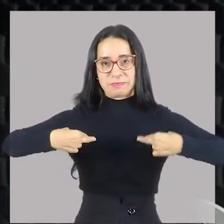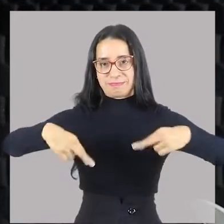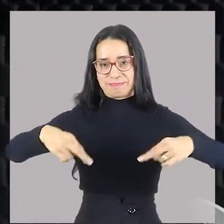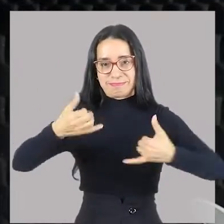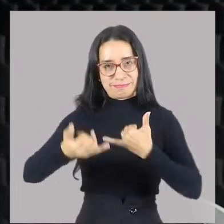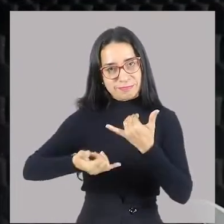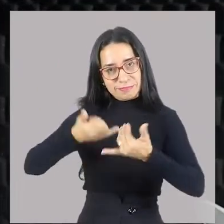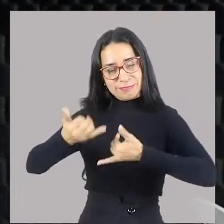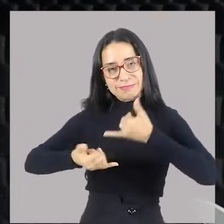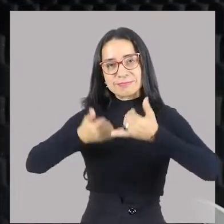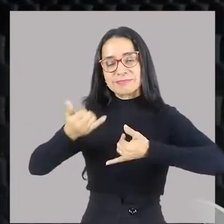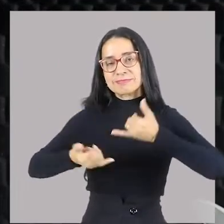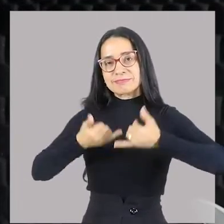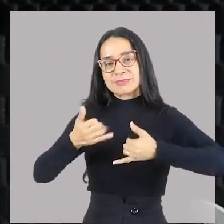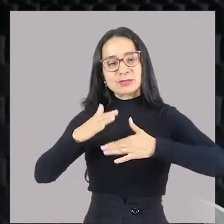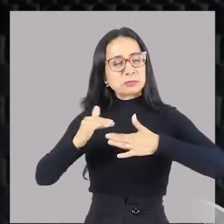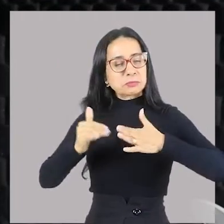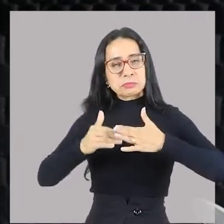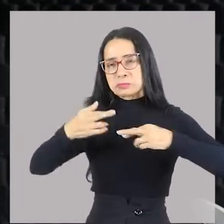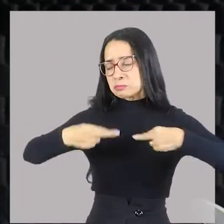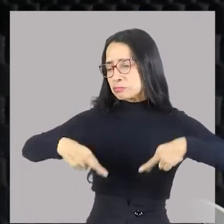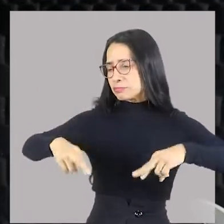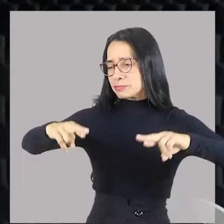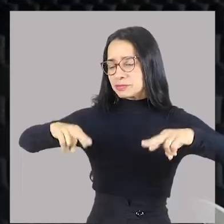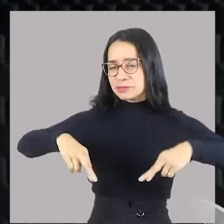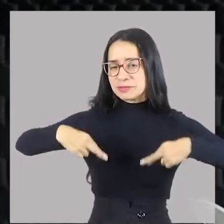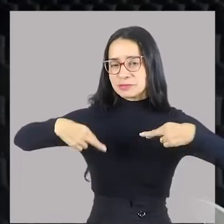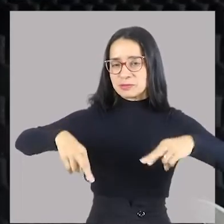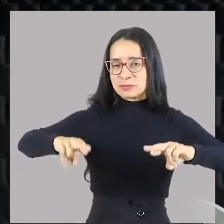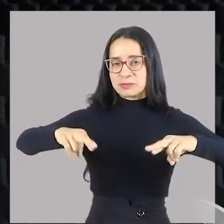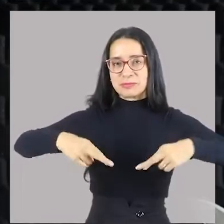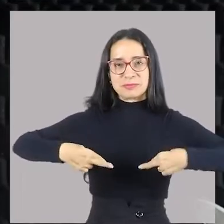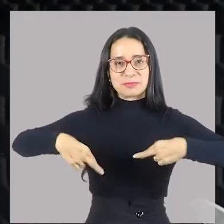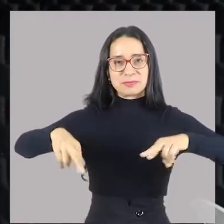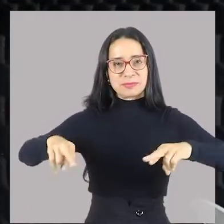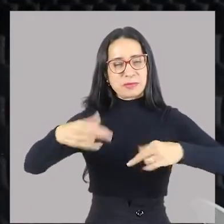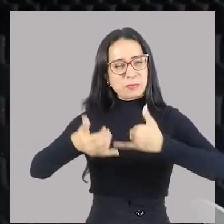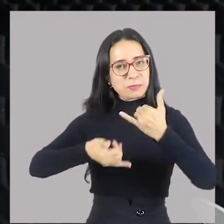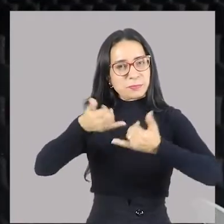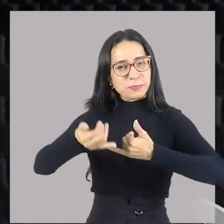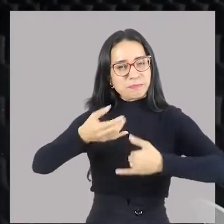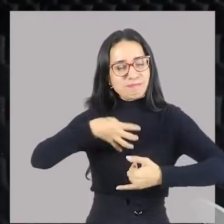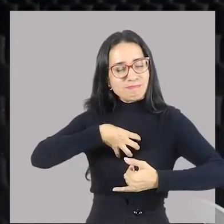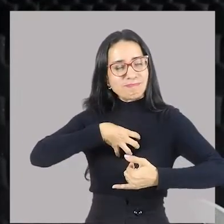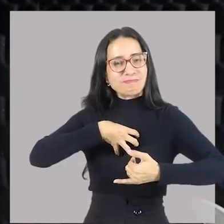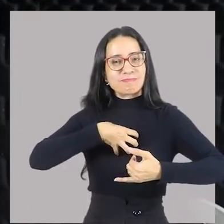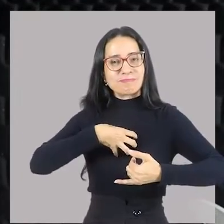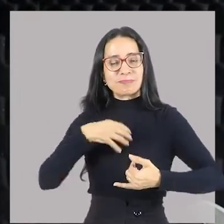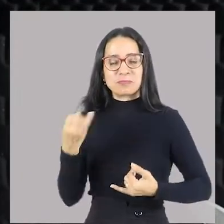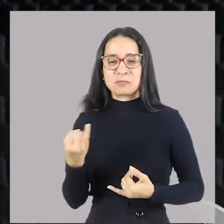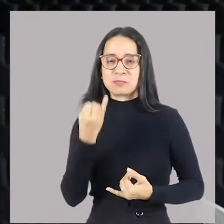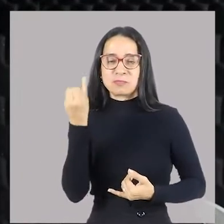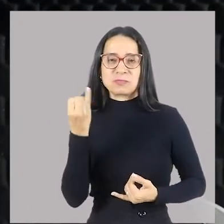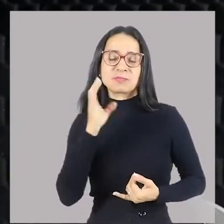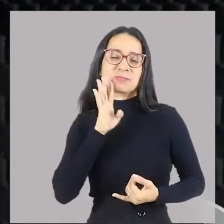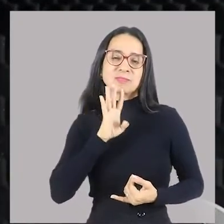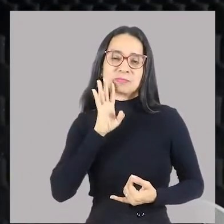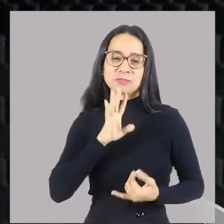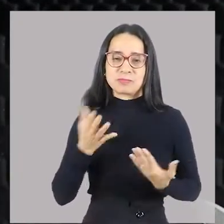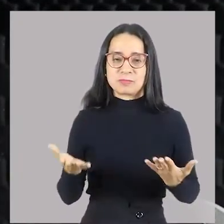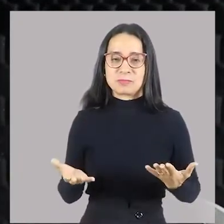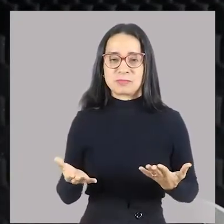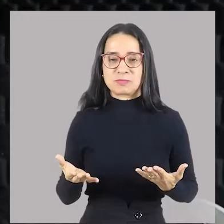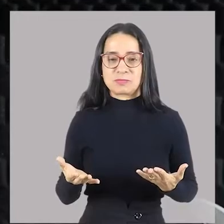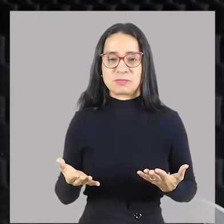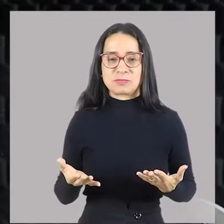né? Todo mundo ia, as crianças, todo mundo, eu também ia, a gente ficava balançando, era uma brincadeira sensacional. Só que essa rede de se embalar,